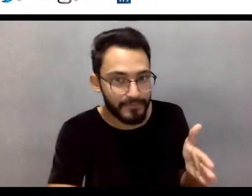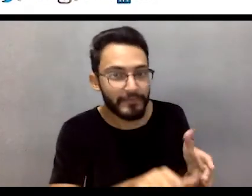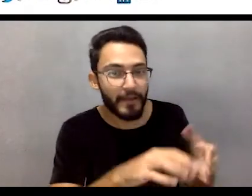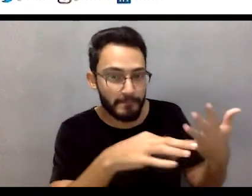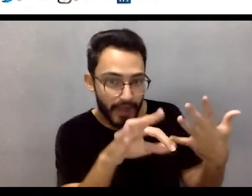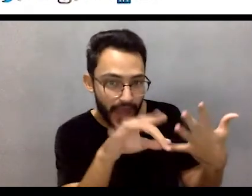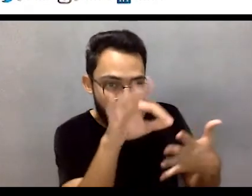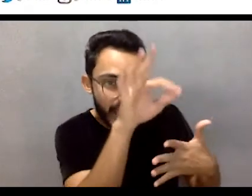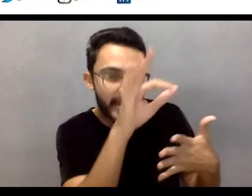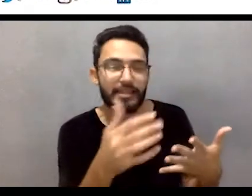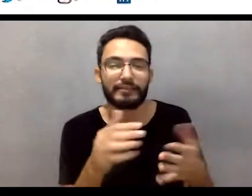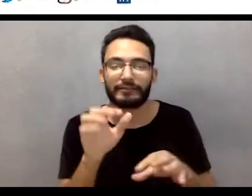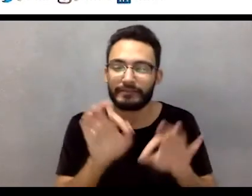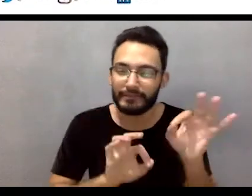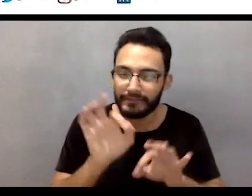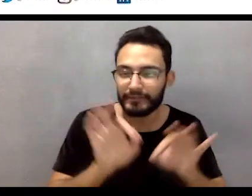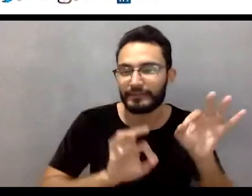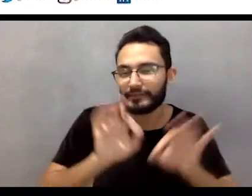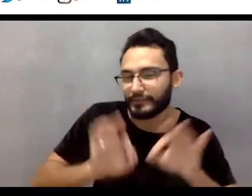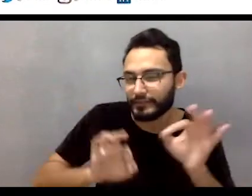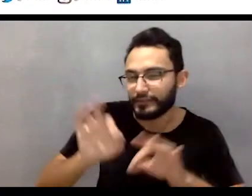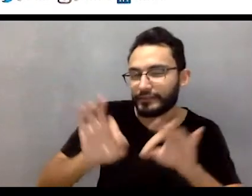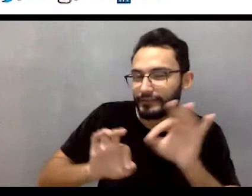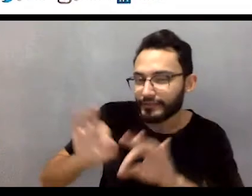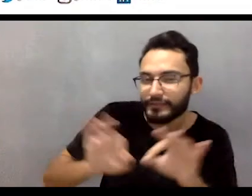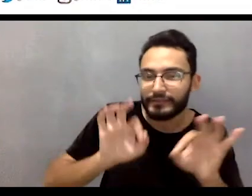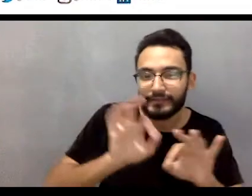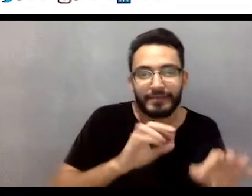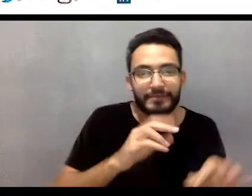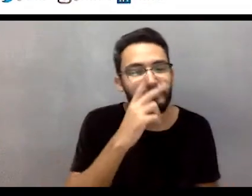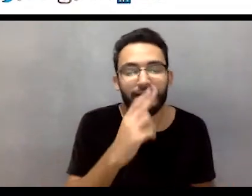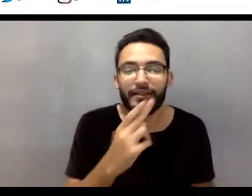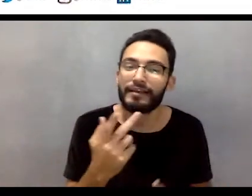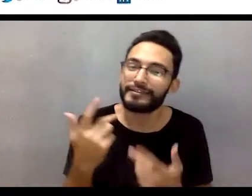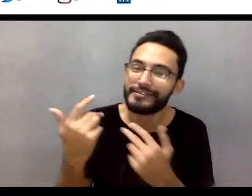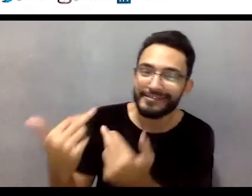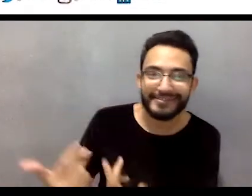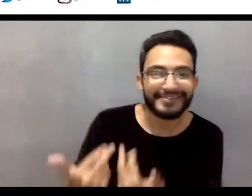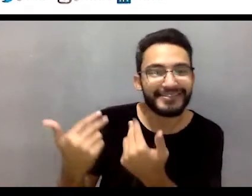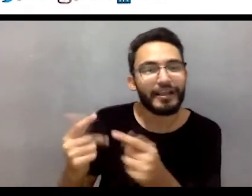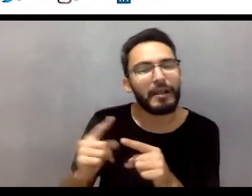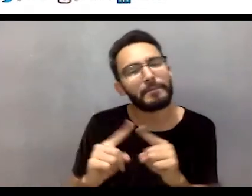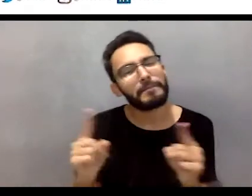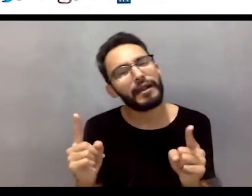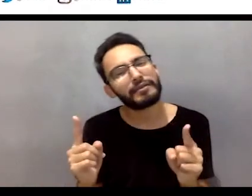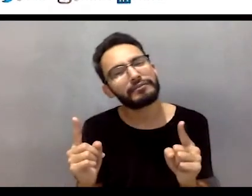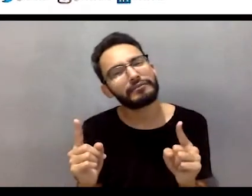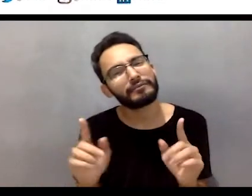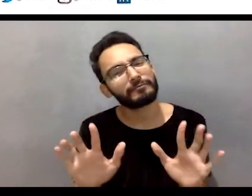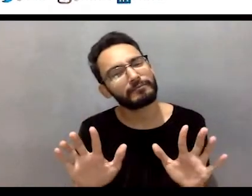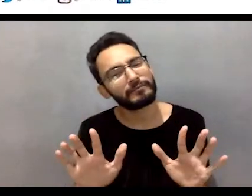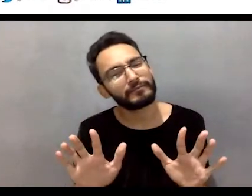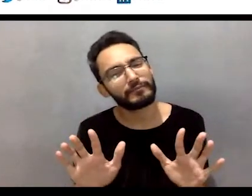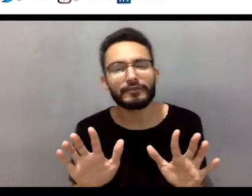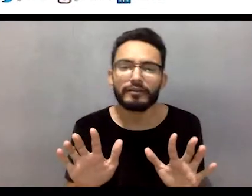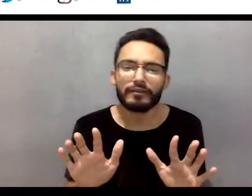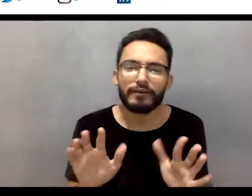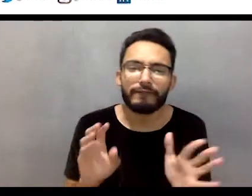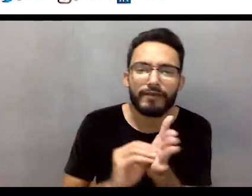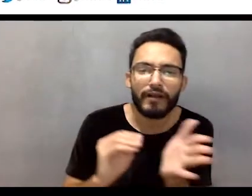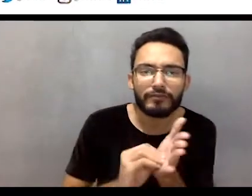e fazendo e fazendo naquele loop que parece infinito. Mas cadê o